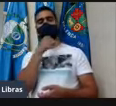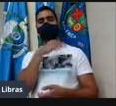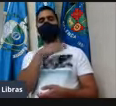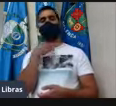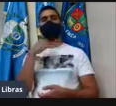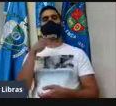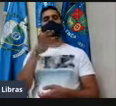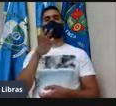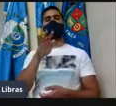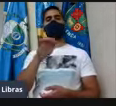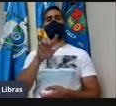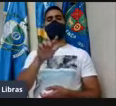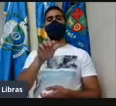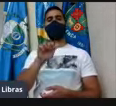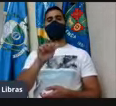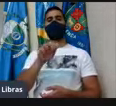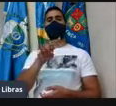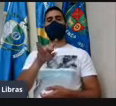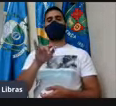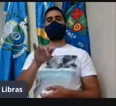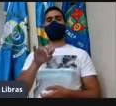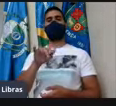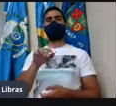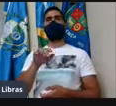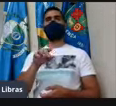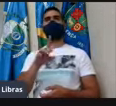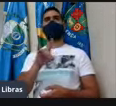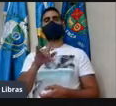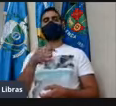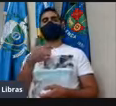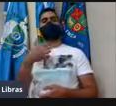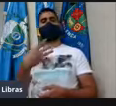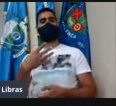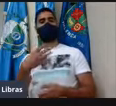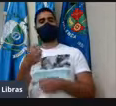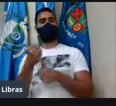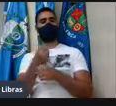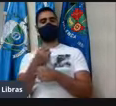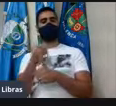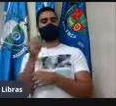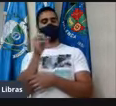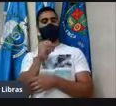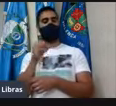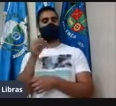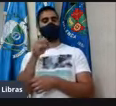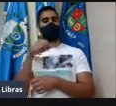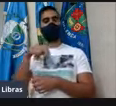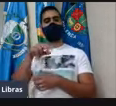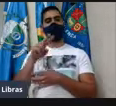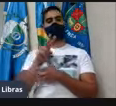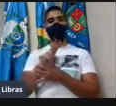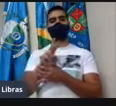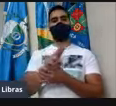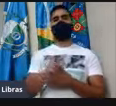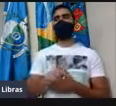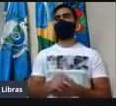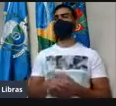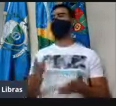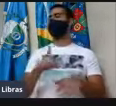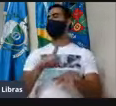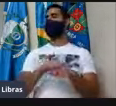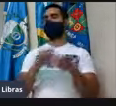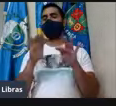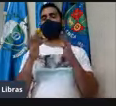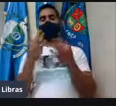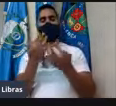Flávia Melo, ocorrido no dia 14 de outubro do corrente ano nesta comarca de Valença. Neste momento, os